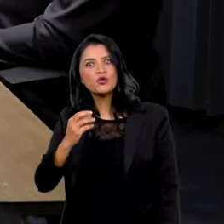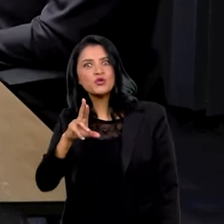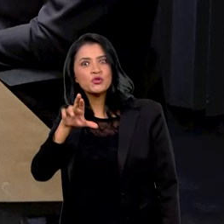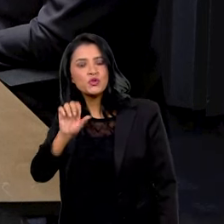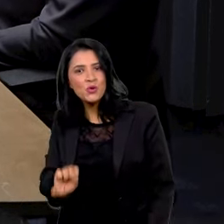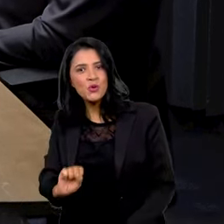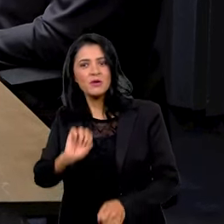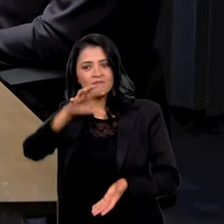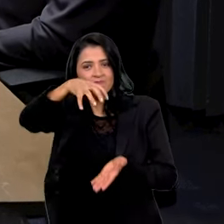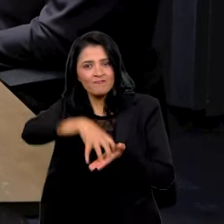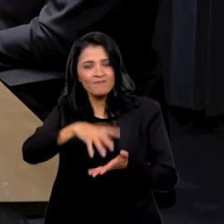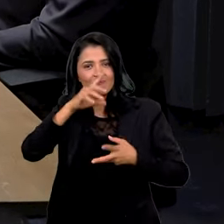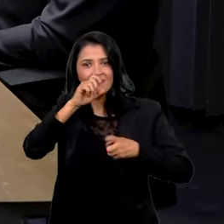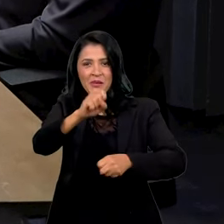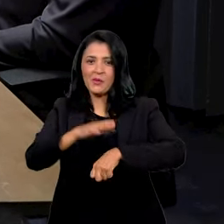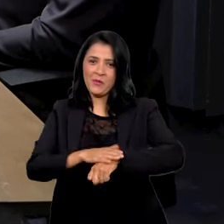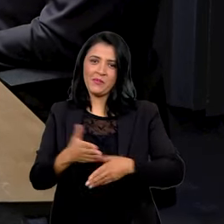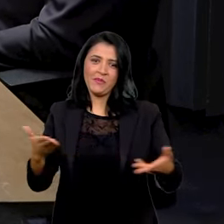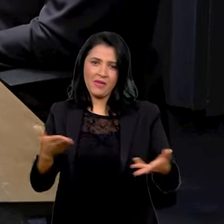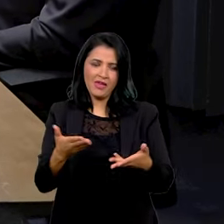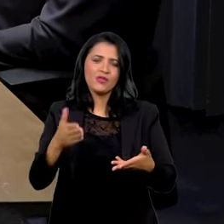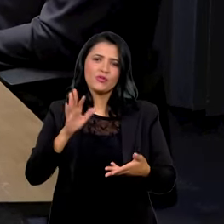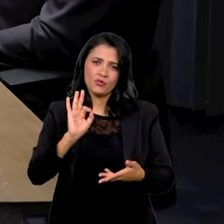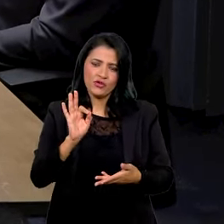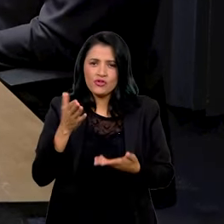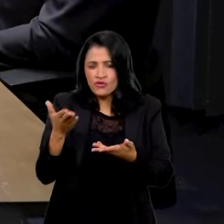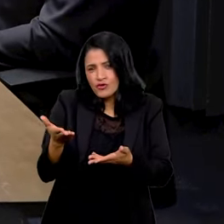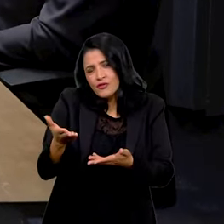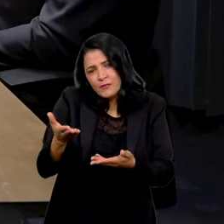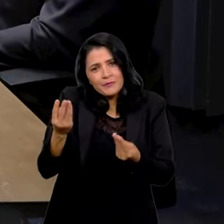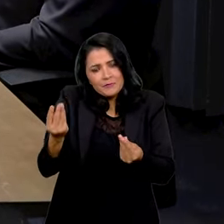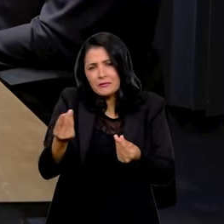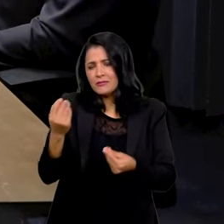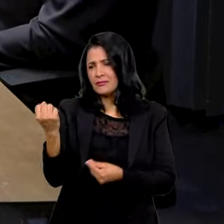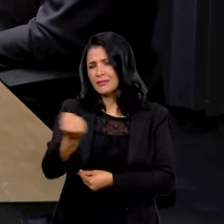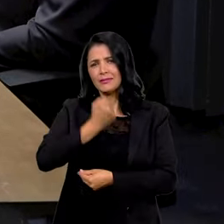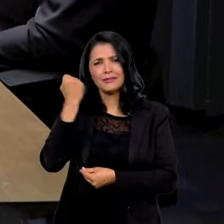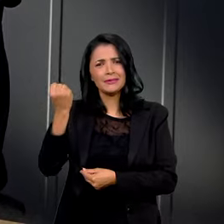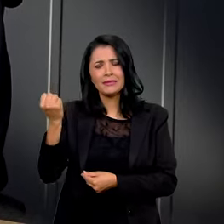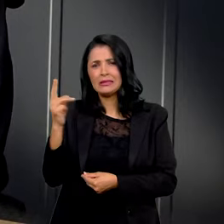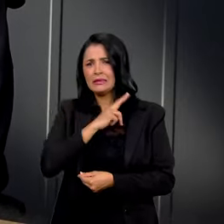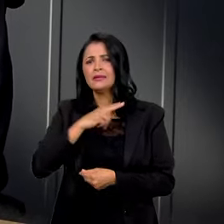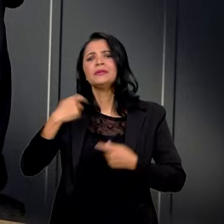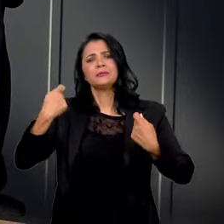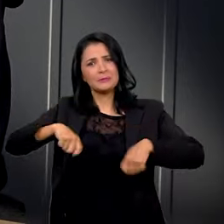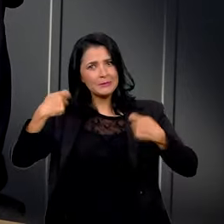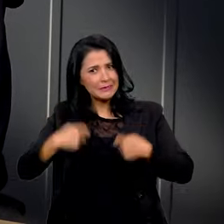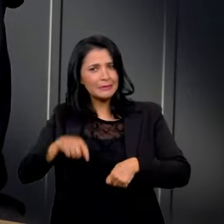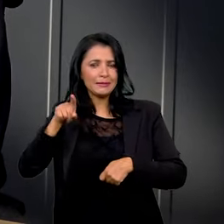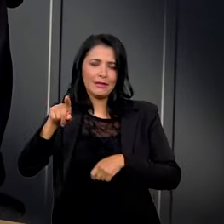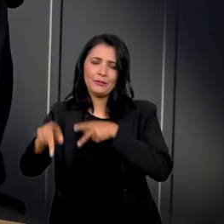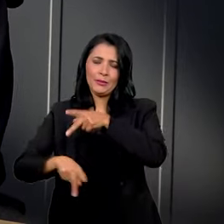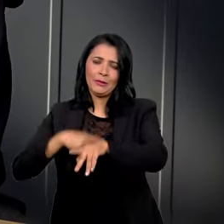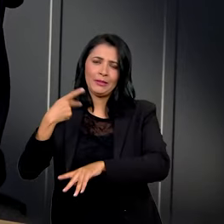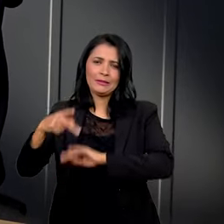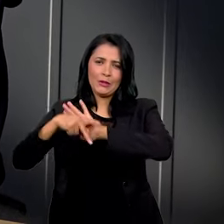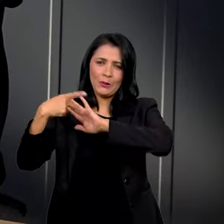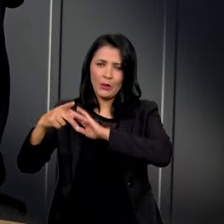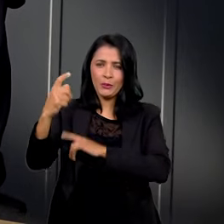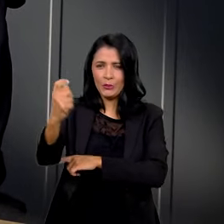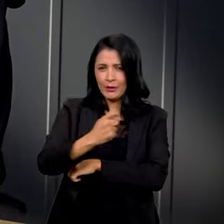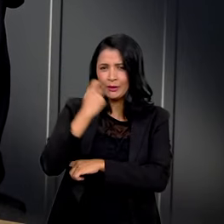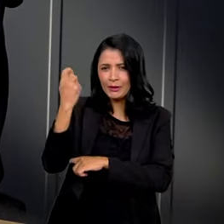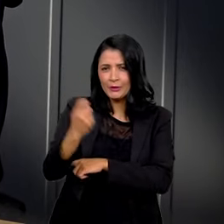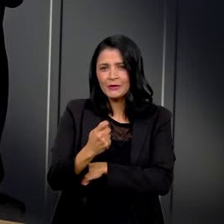necessidade por parte da população do Rio Grande do Sul então mais uma vez obrigada Eu que agradeço a possibilidade né em nome de vários trabalhadores